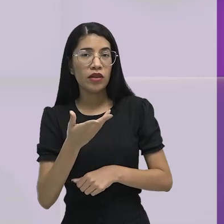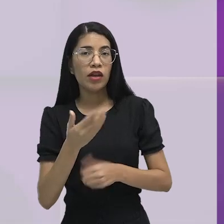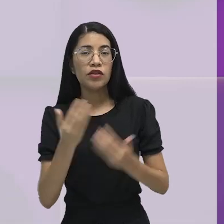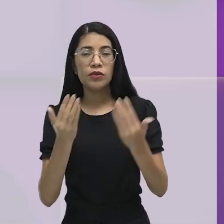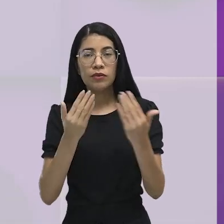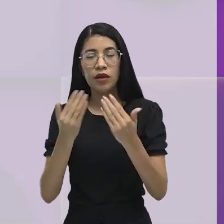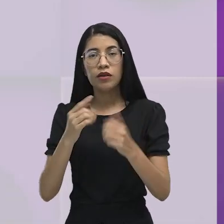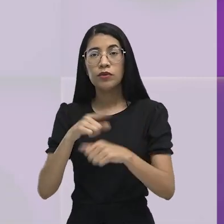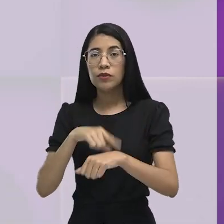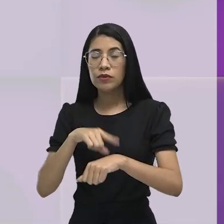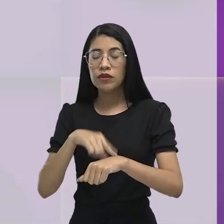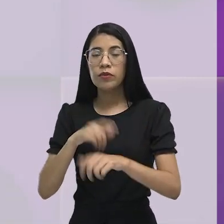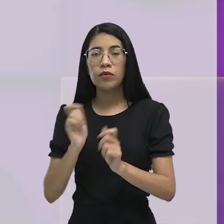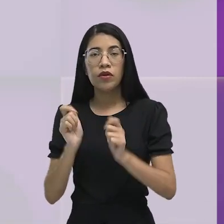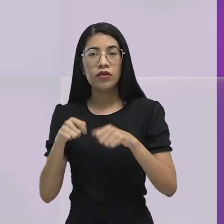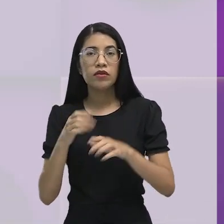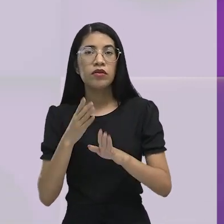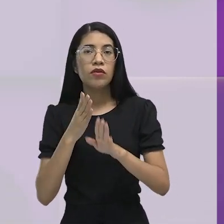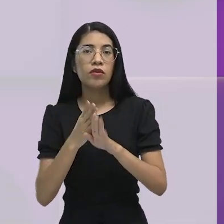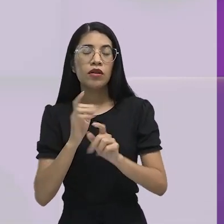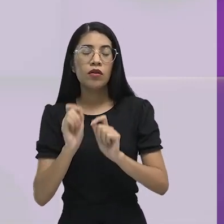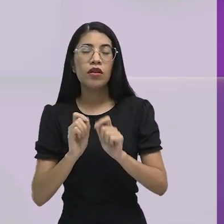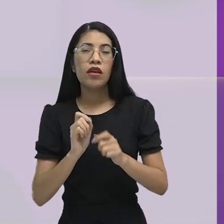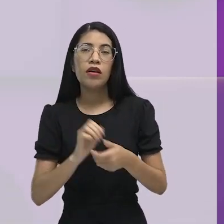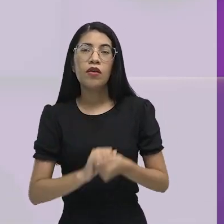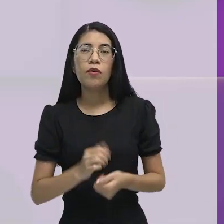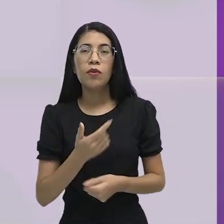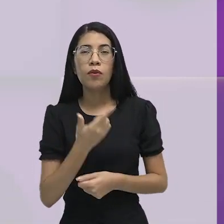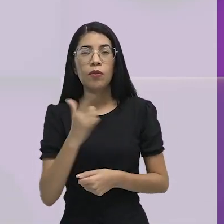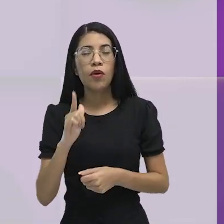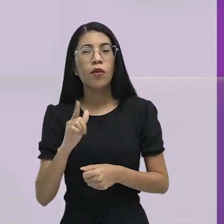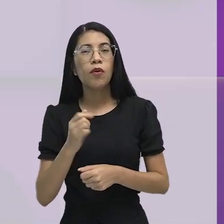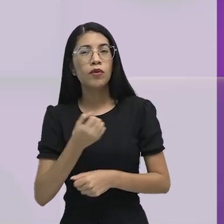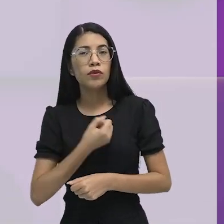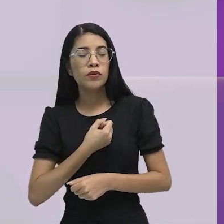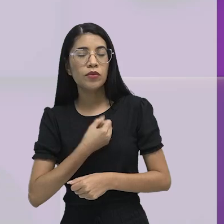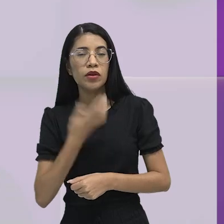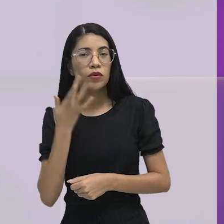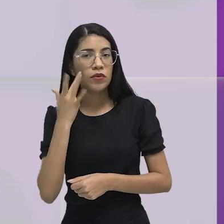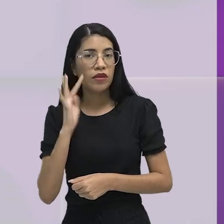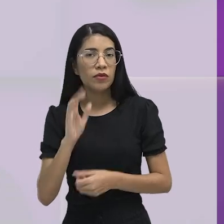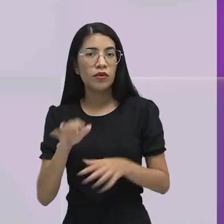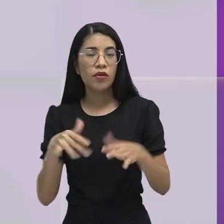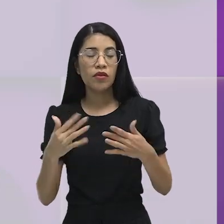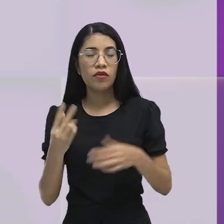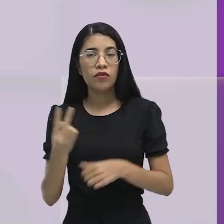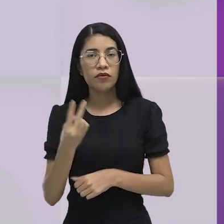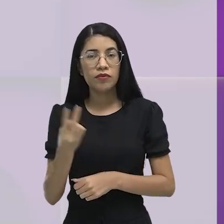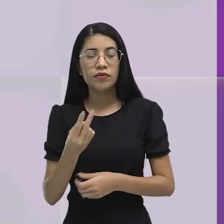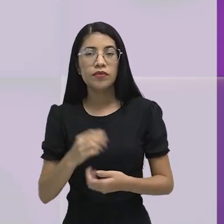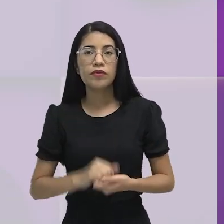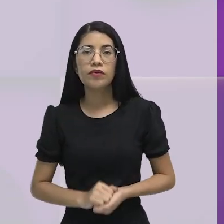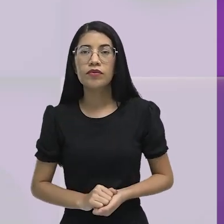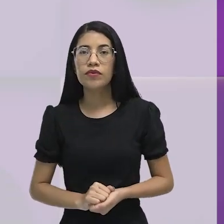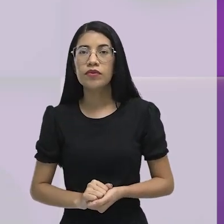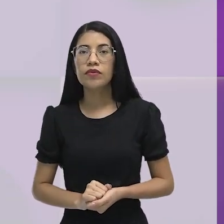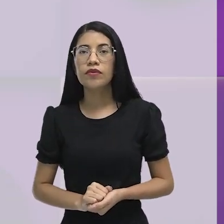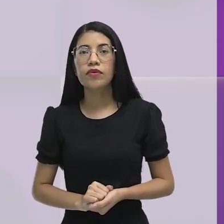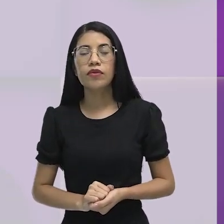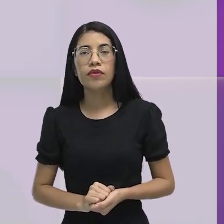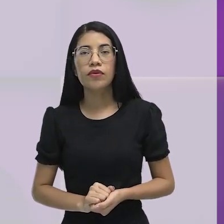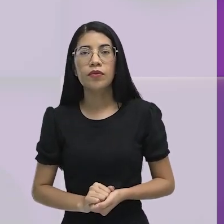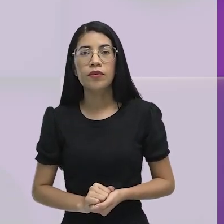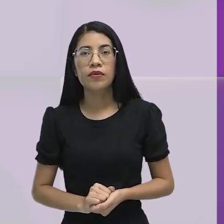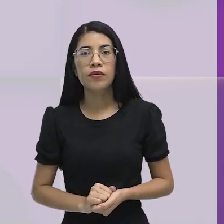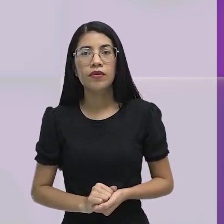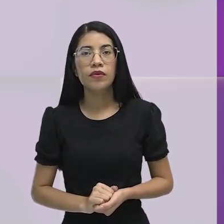exemplo, para encontrar uma variável desconhecida, ok? E aí, quando